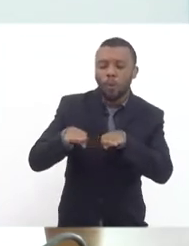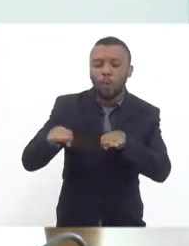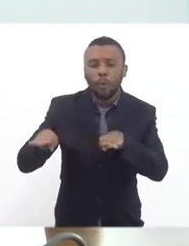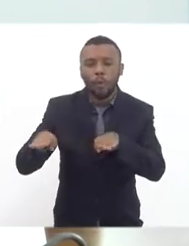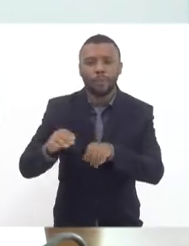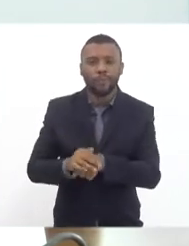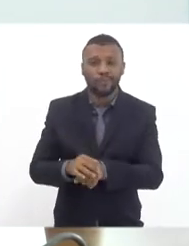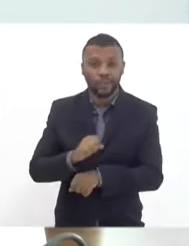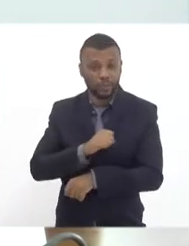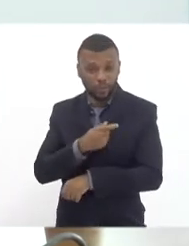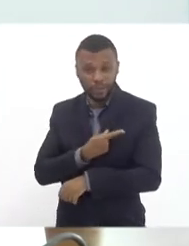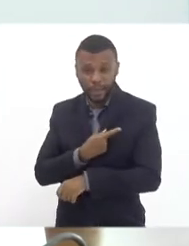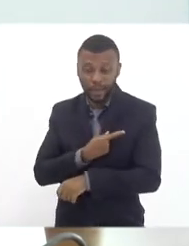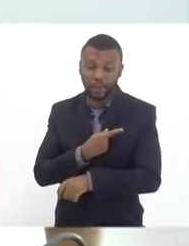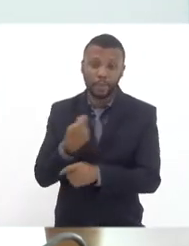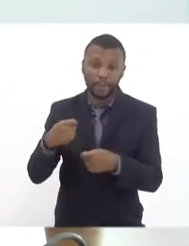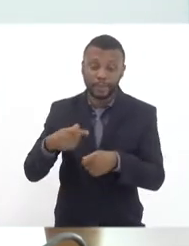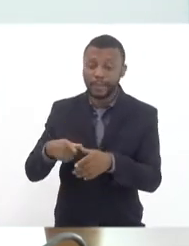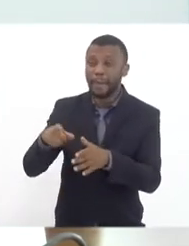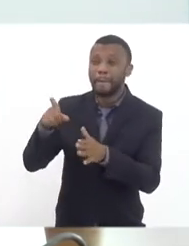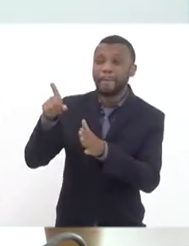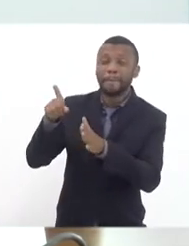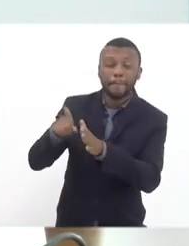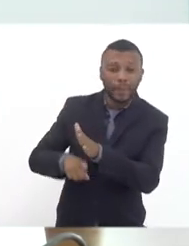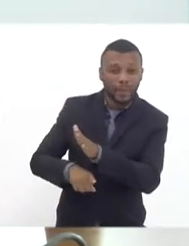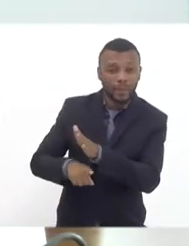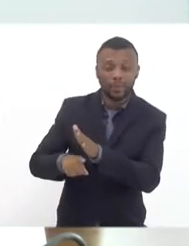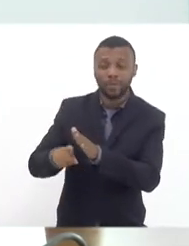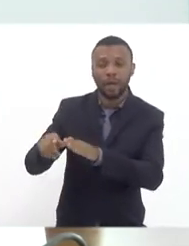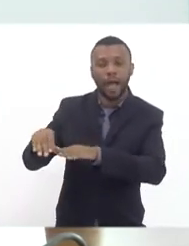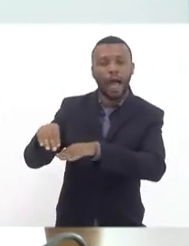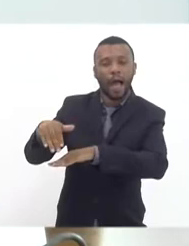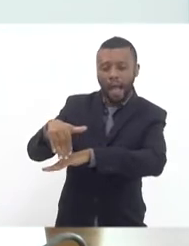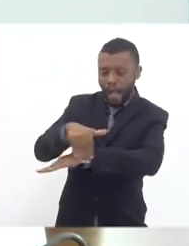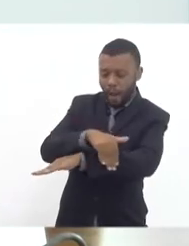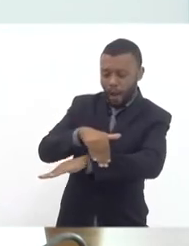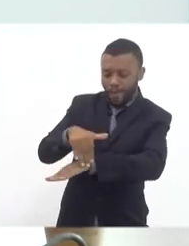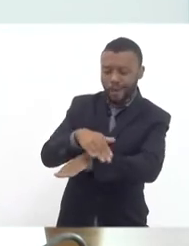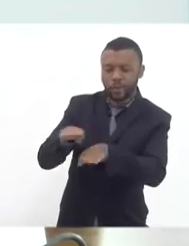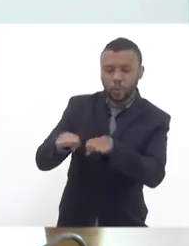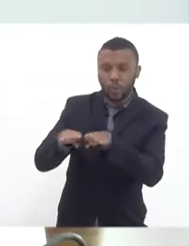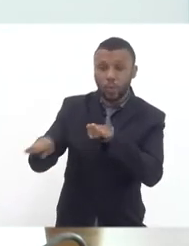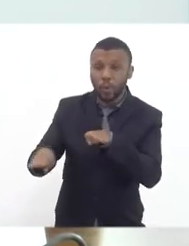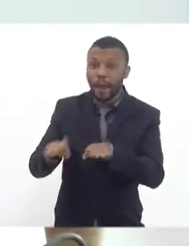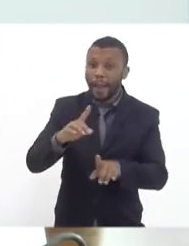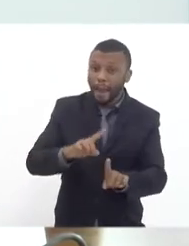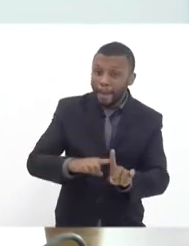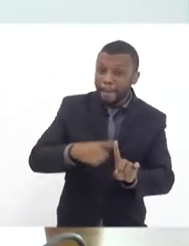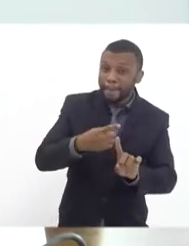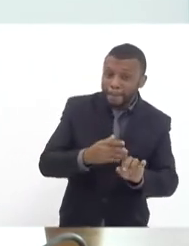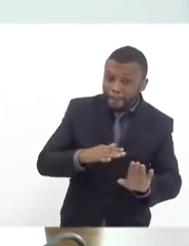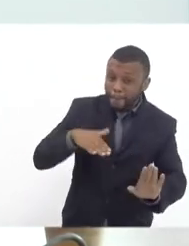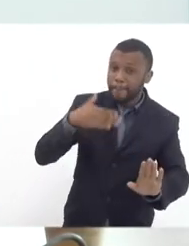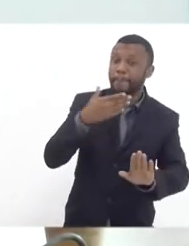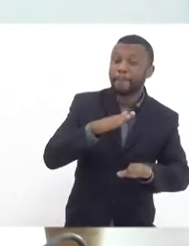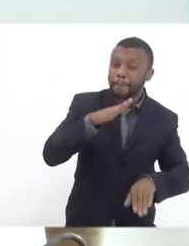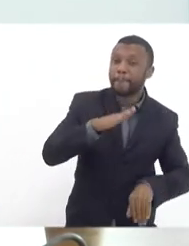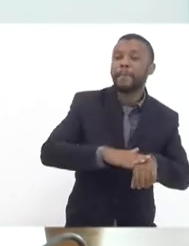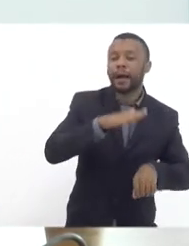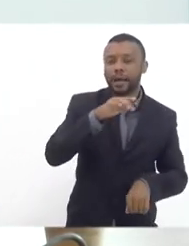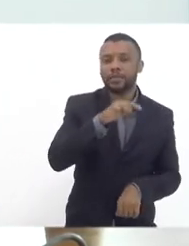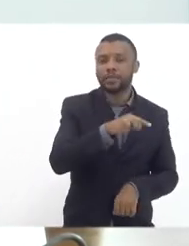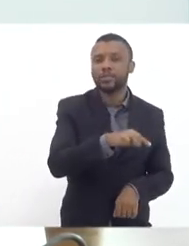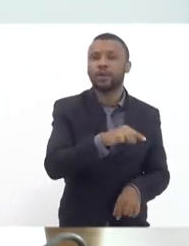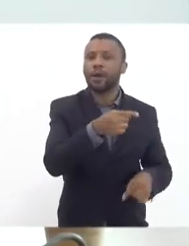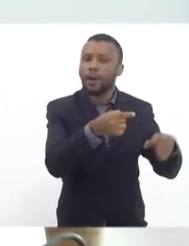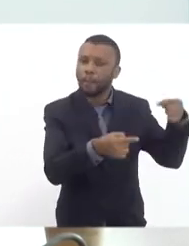de asfalto e mais de políticas que conciliem cultura, educação e desenvolvimento econômico. Por isso, o projeto de lei do Ronaldo